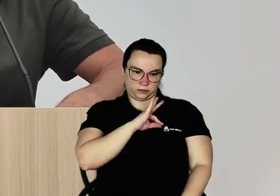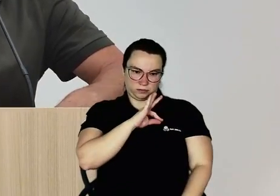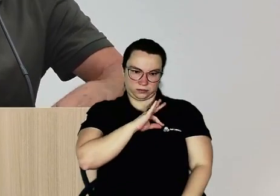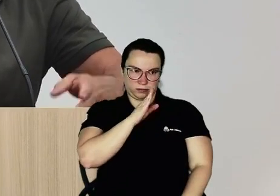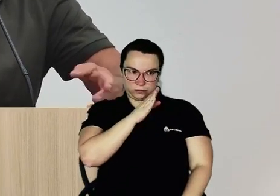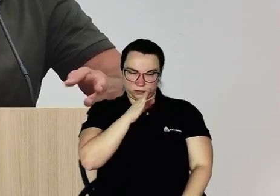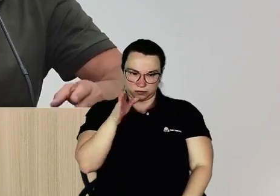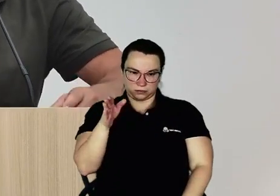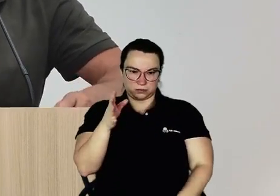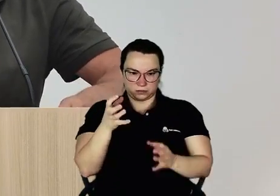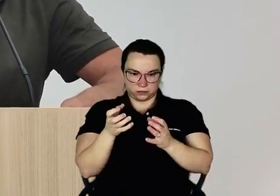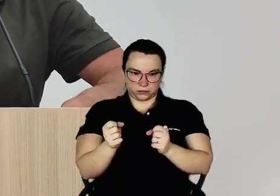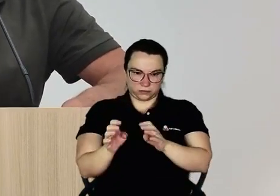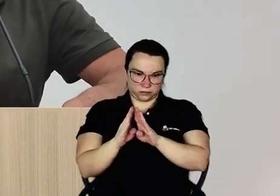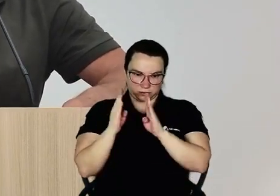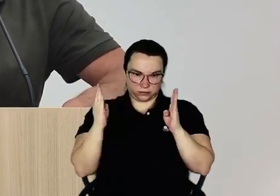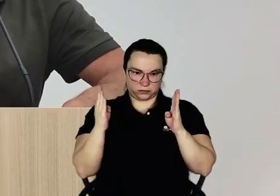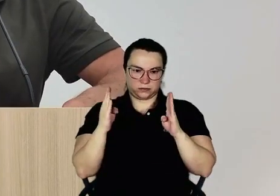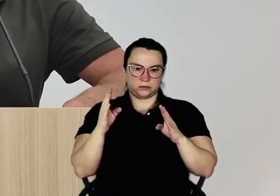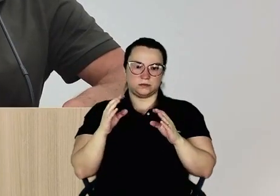um cadastro que eles fazem online,